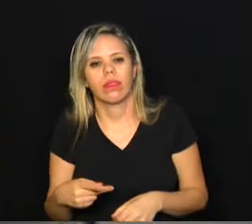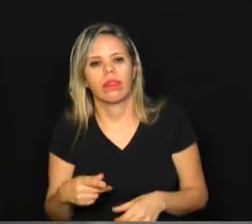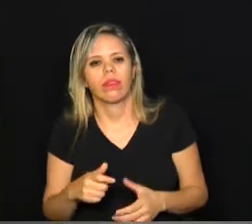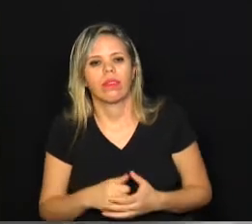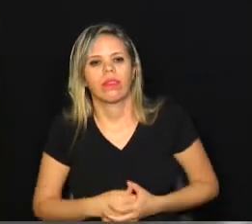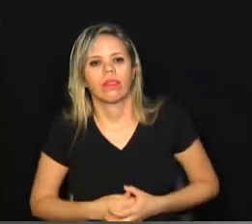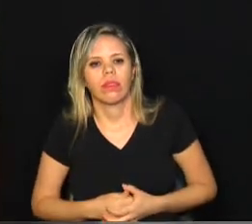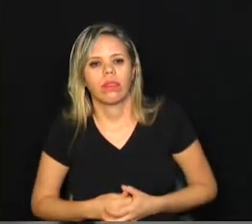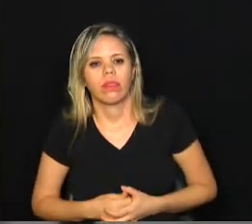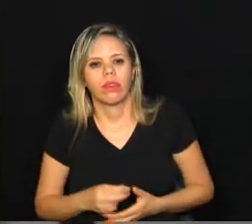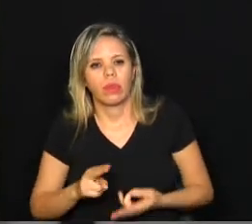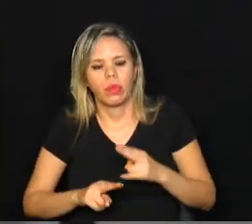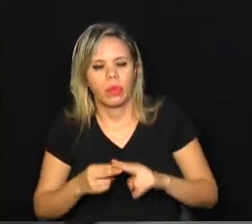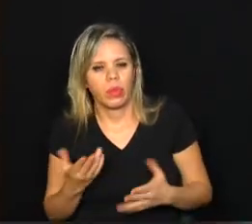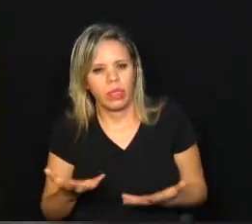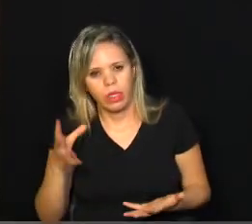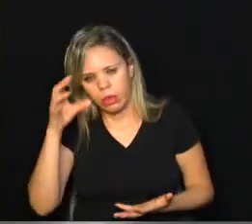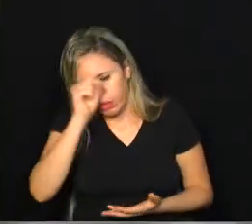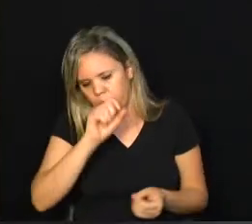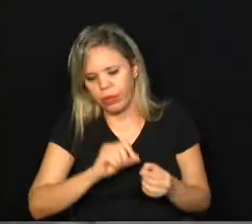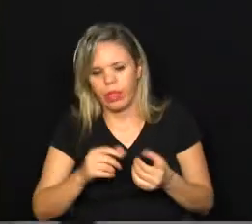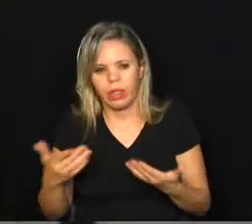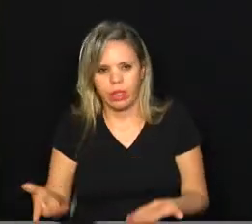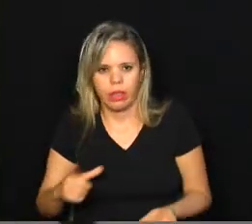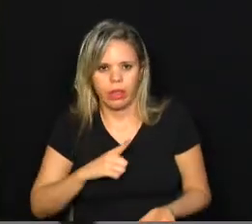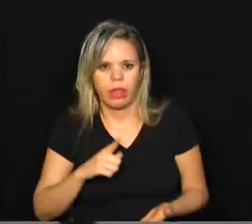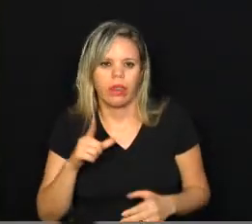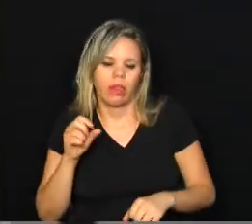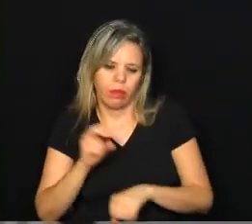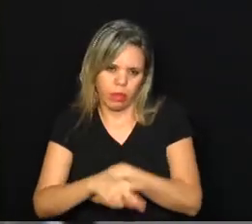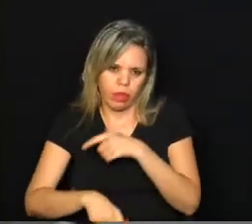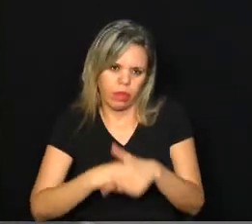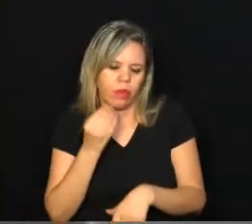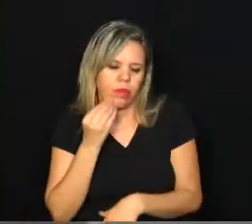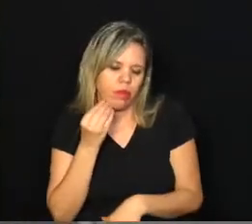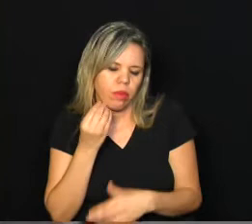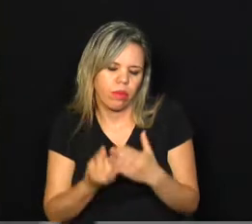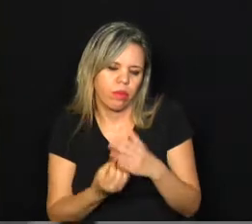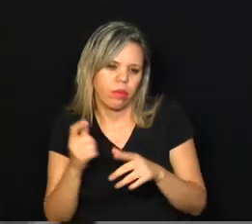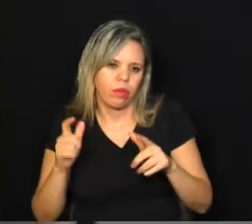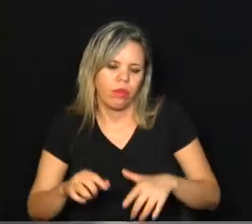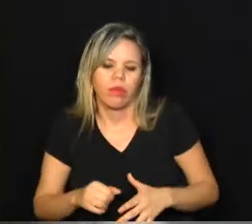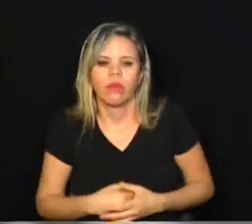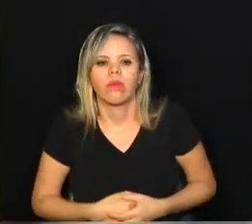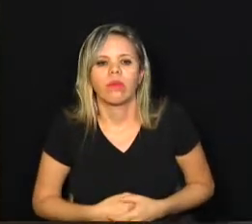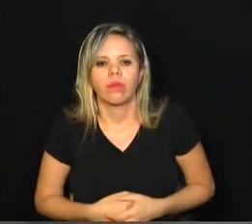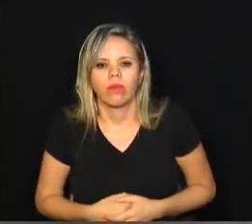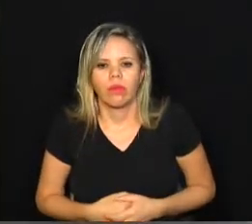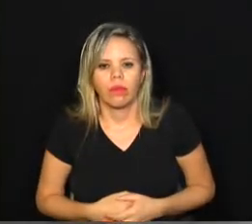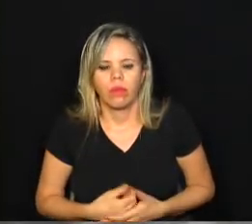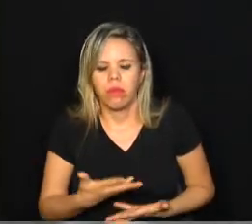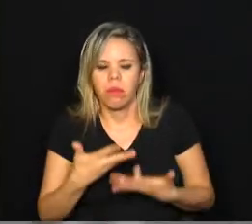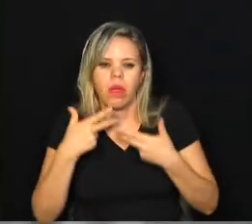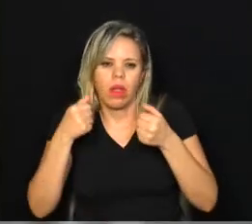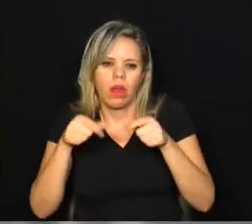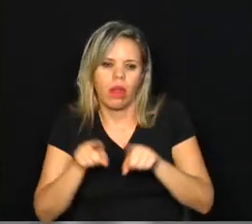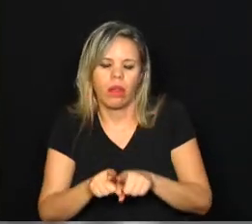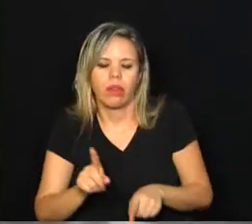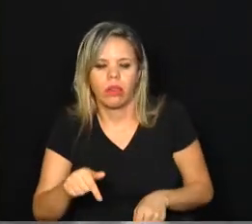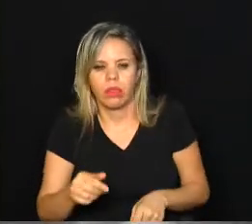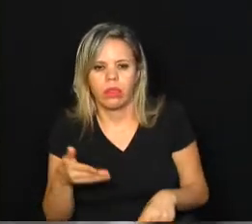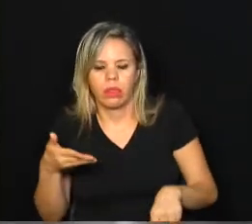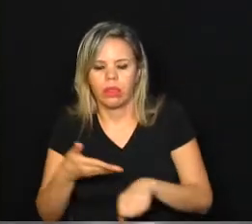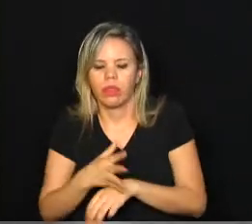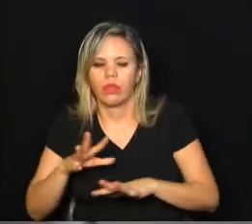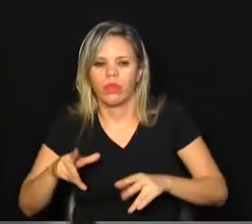de talentos que queiram aprender, sabendo que aqui vai ter emprego. Se você cria um ambiente, né, um ambiente melhor, aí isso entra